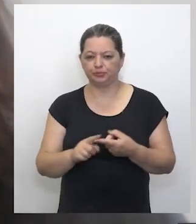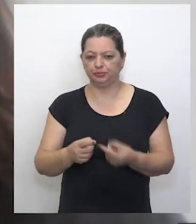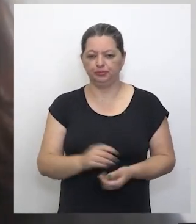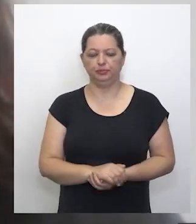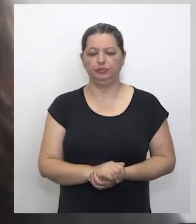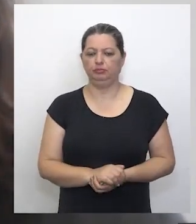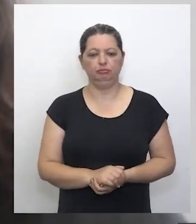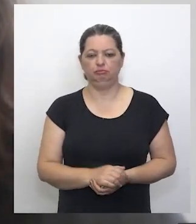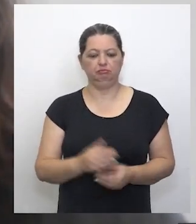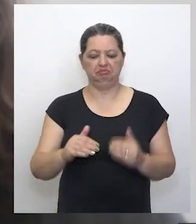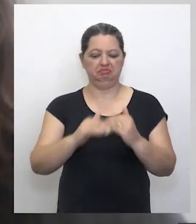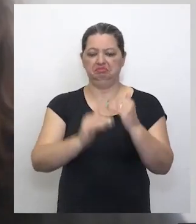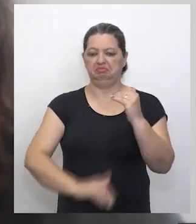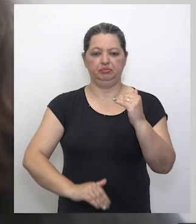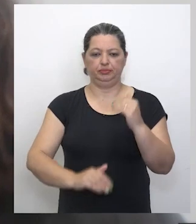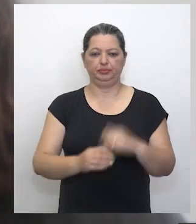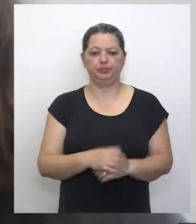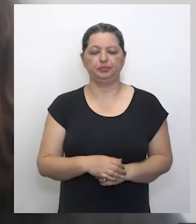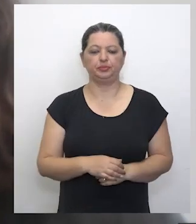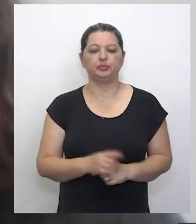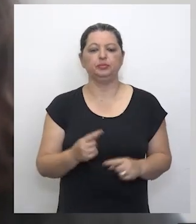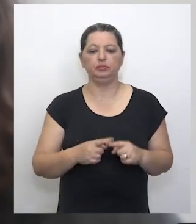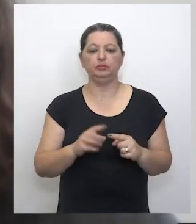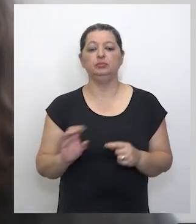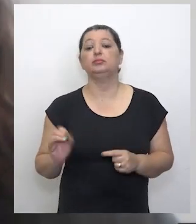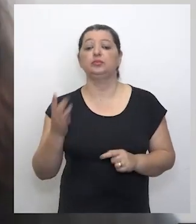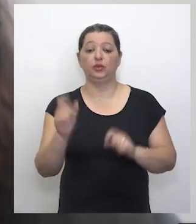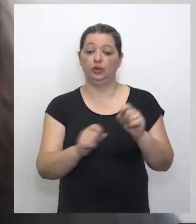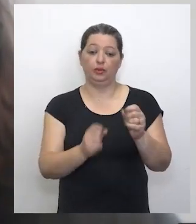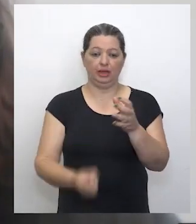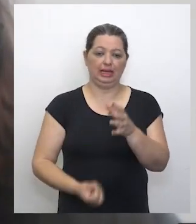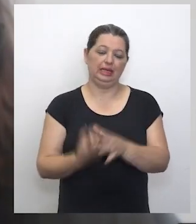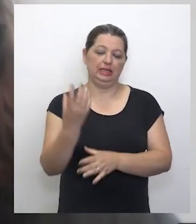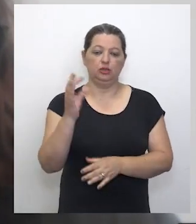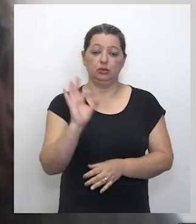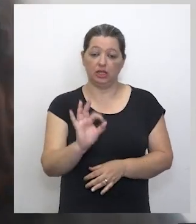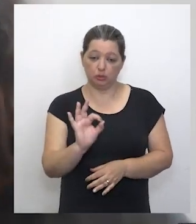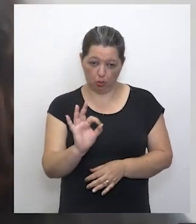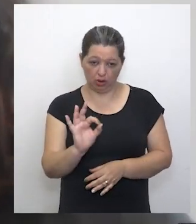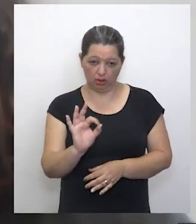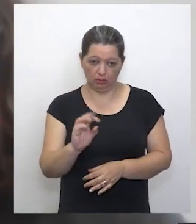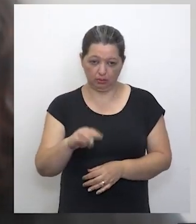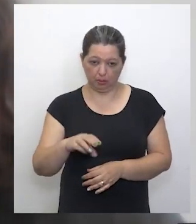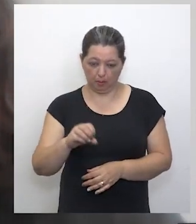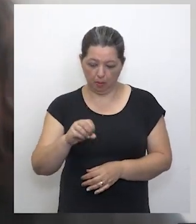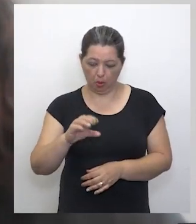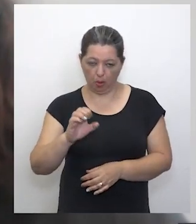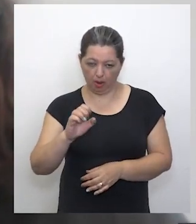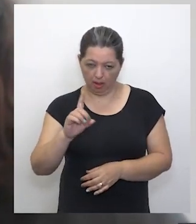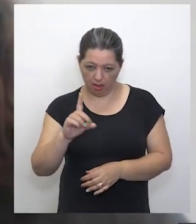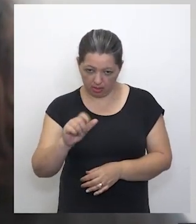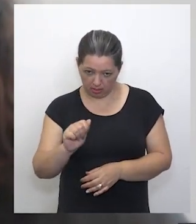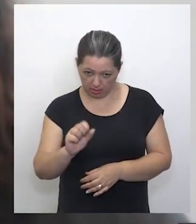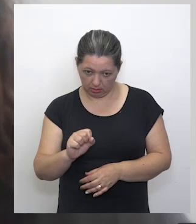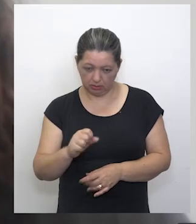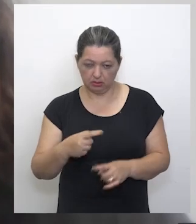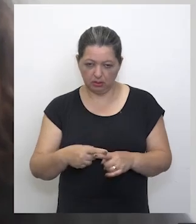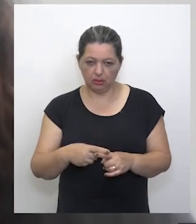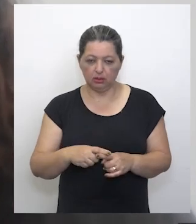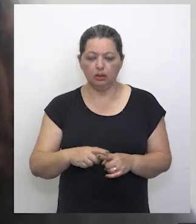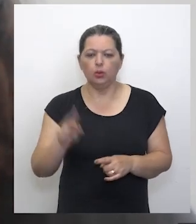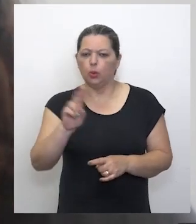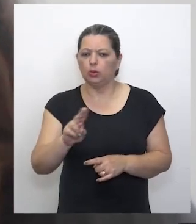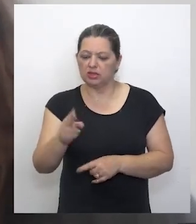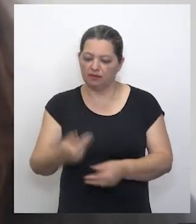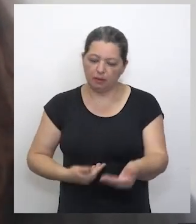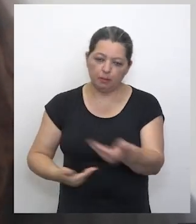era justo, surgiram as moedas. E a moeda, ela servia como uma troca. Então,